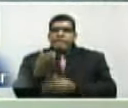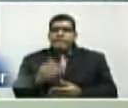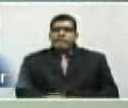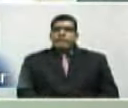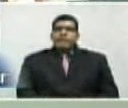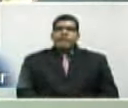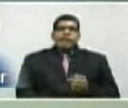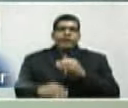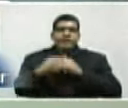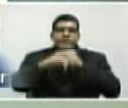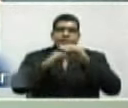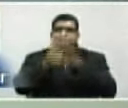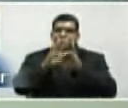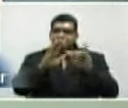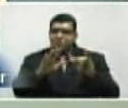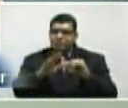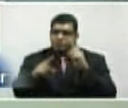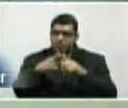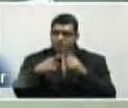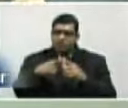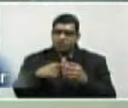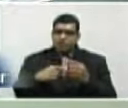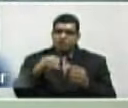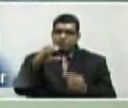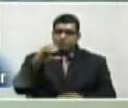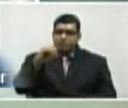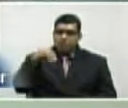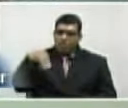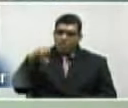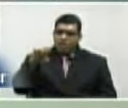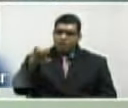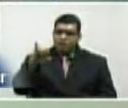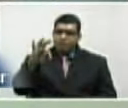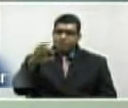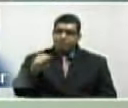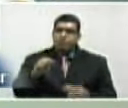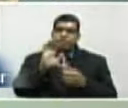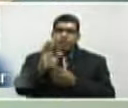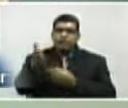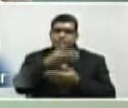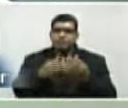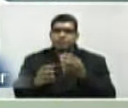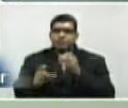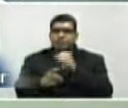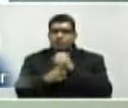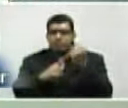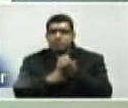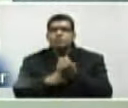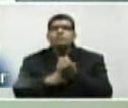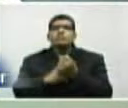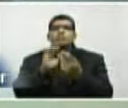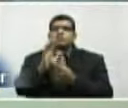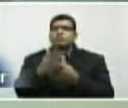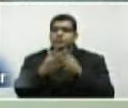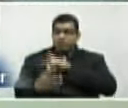que cria na lei um comitê do fundo paritário entre representantes da sociedade civil e representantes do